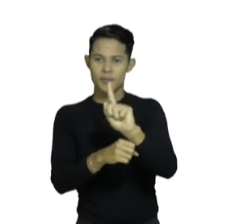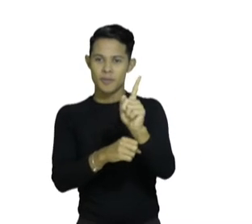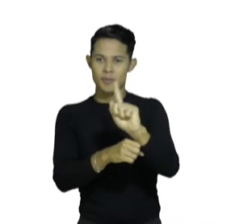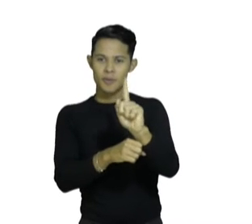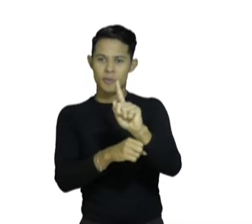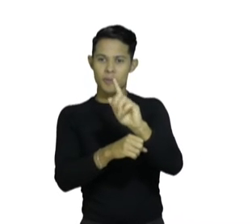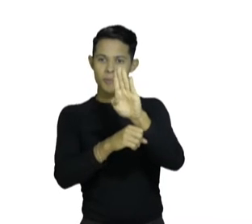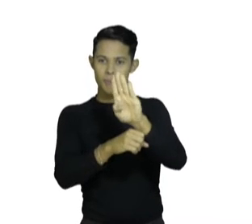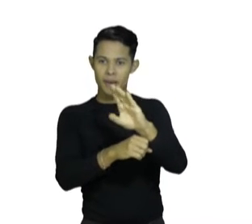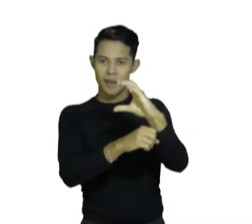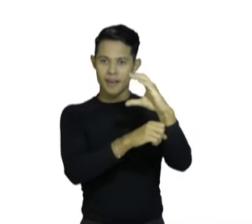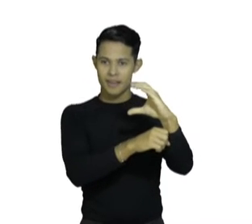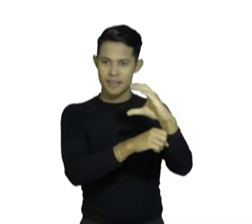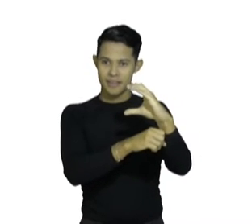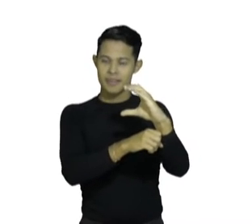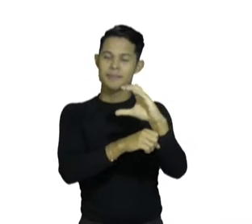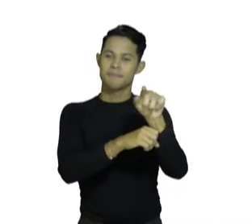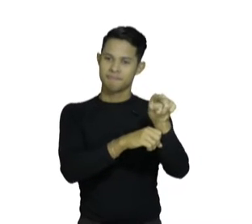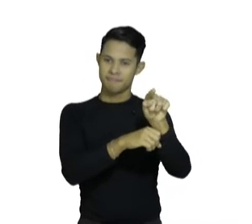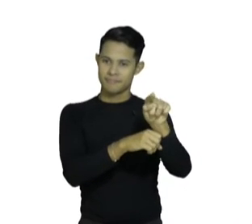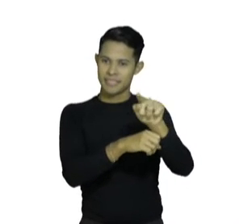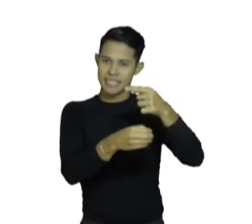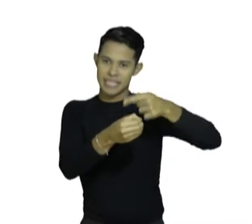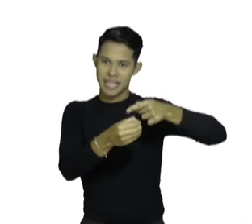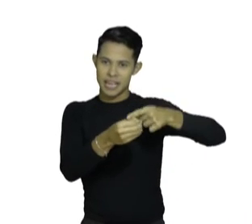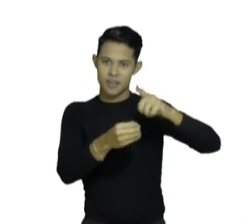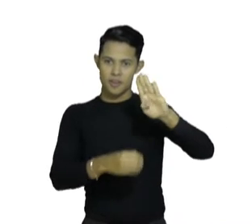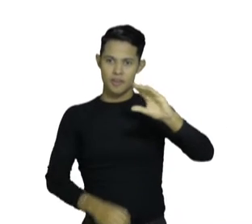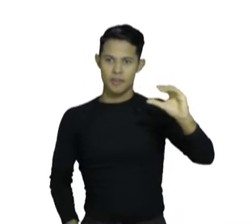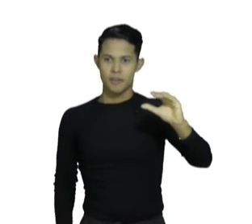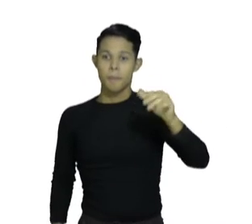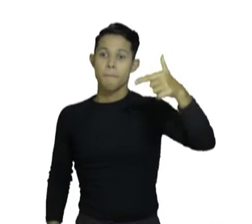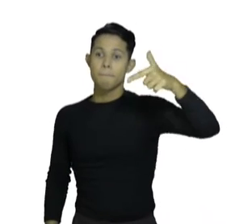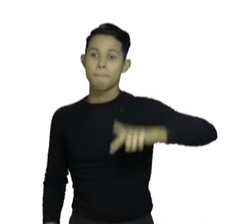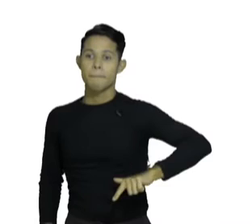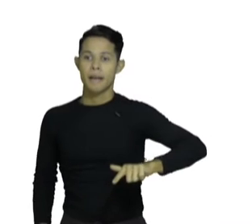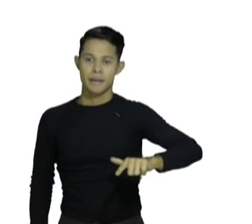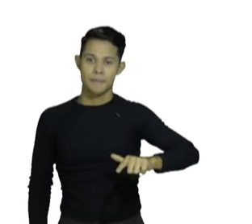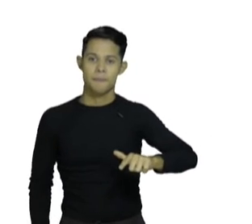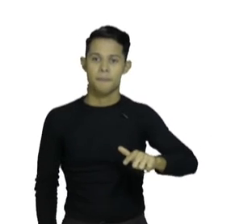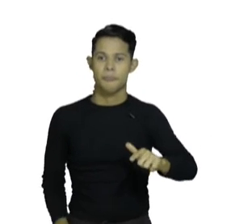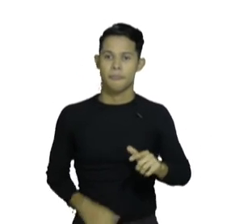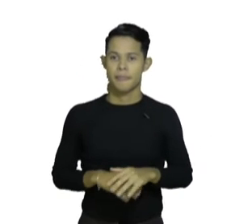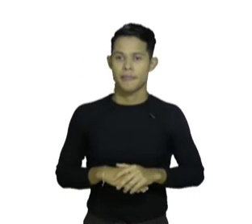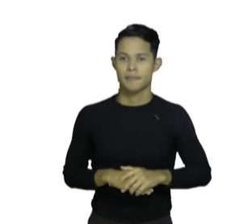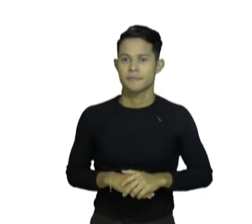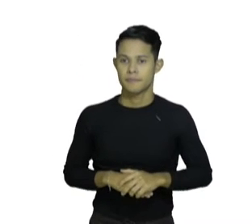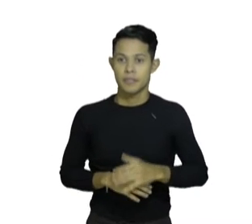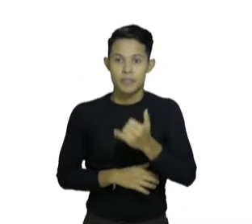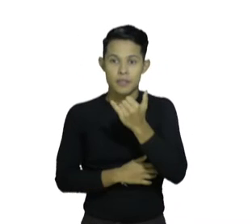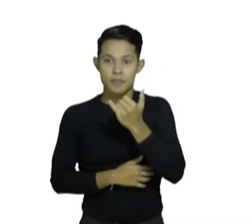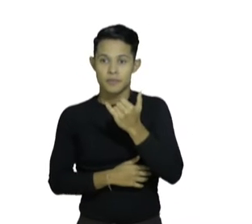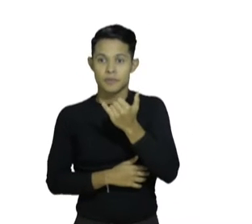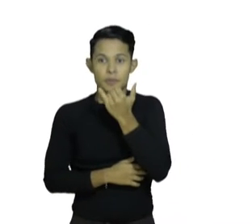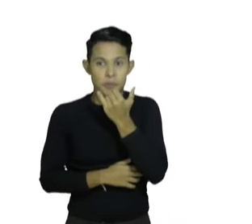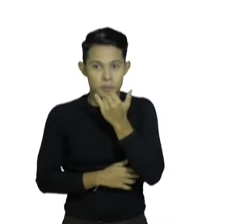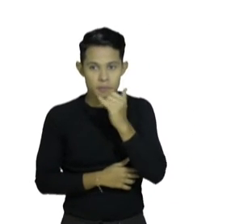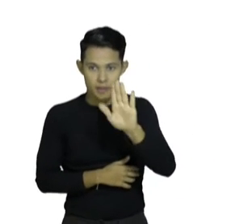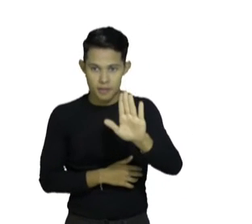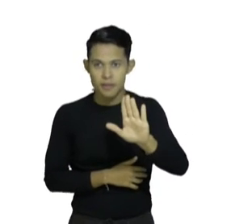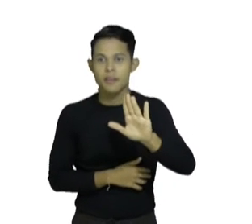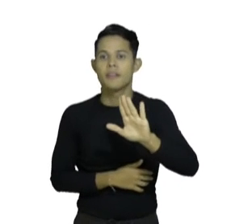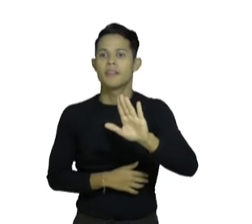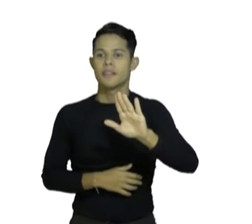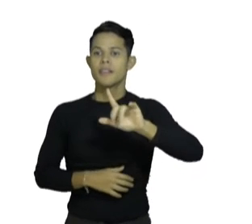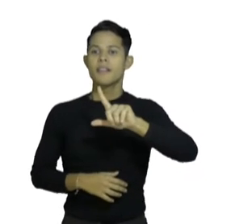Imbituba aqui embaixo que a gente não opera mas né agora nós damos ao Luxo desculpem gente nós damos ao Luxo de